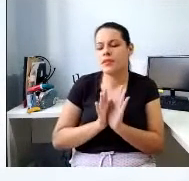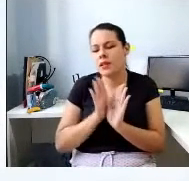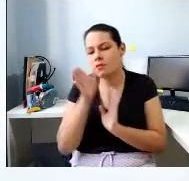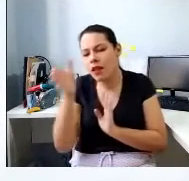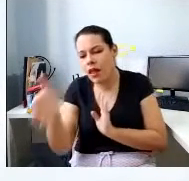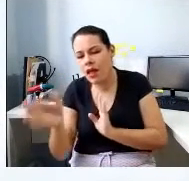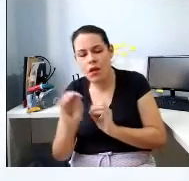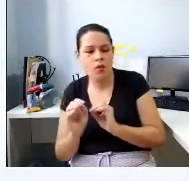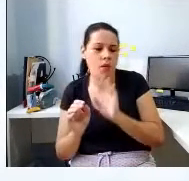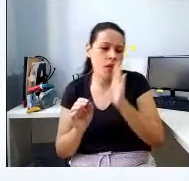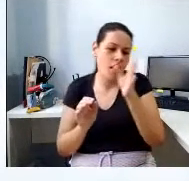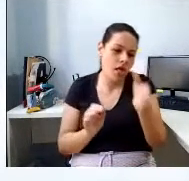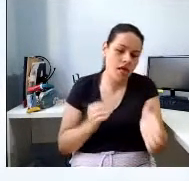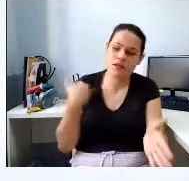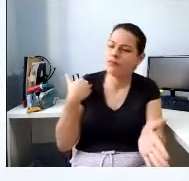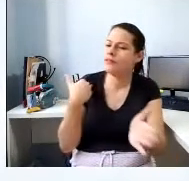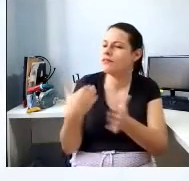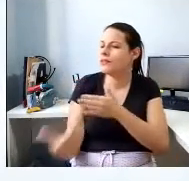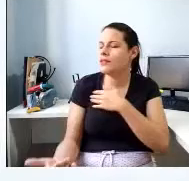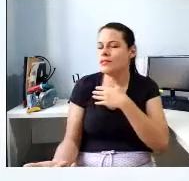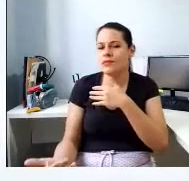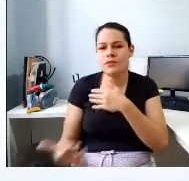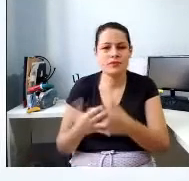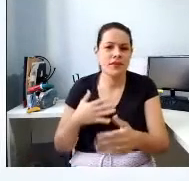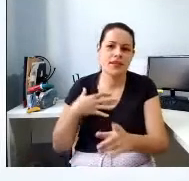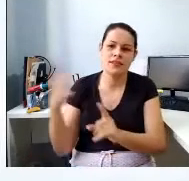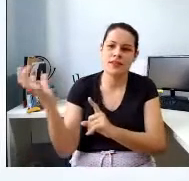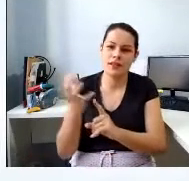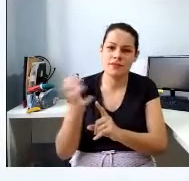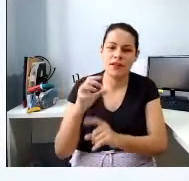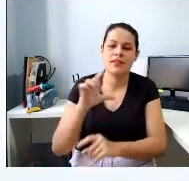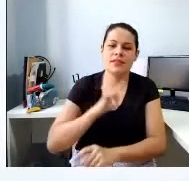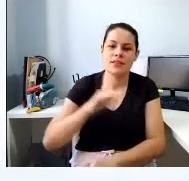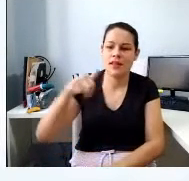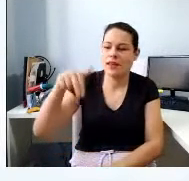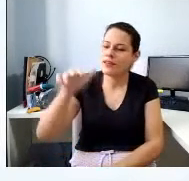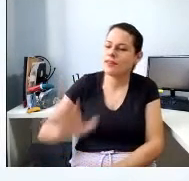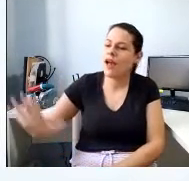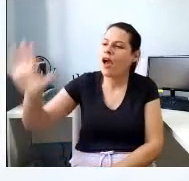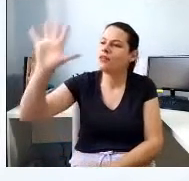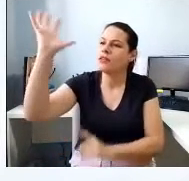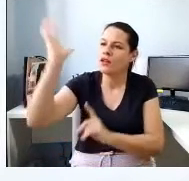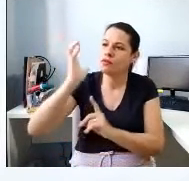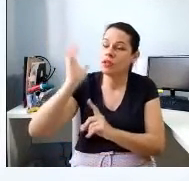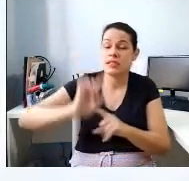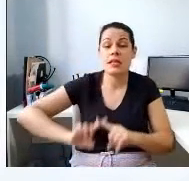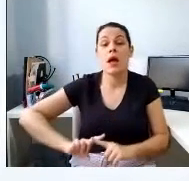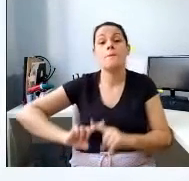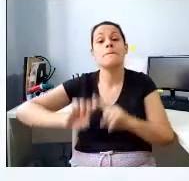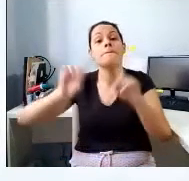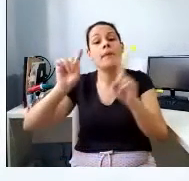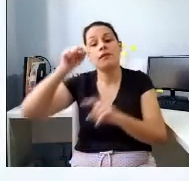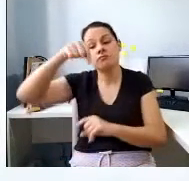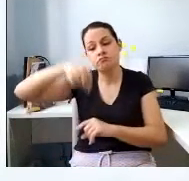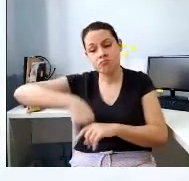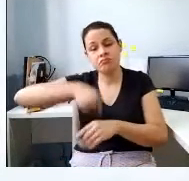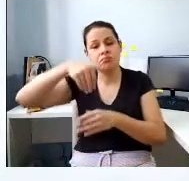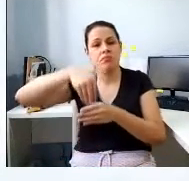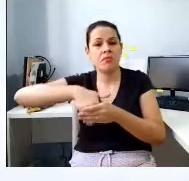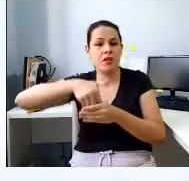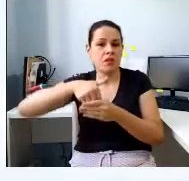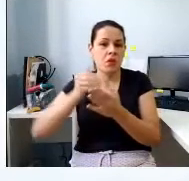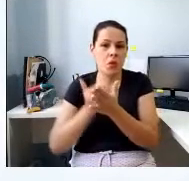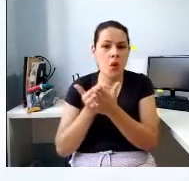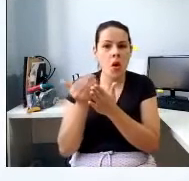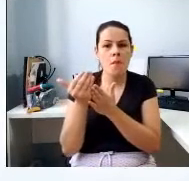das influências que possam estar existindo nacionalmente. Mas essa eleição ela nos deixa, acho